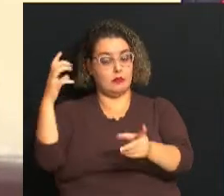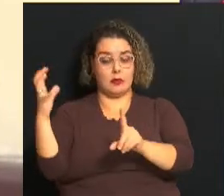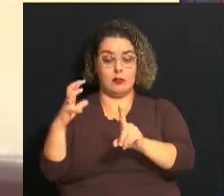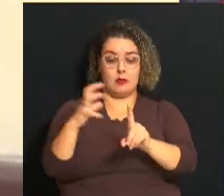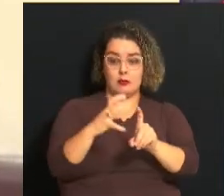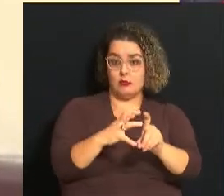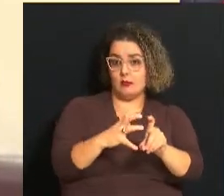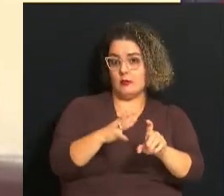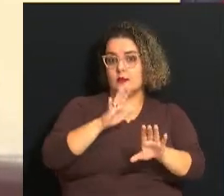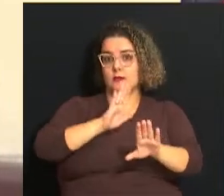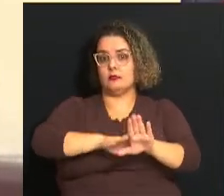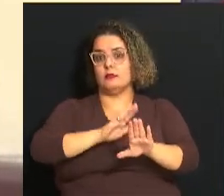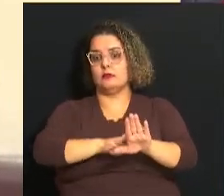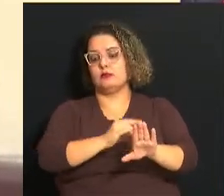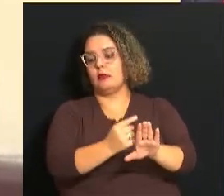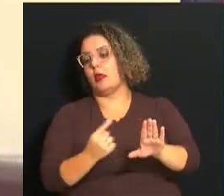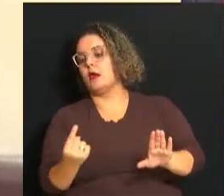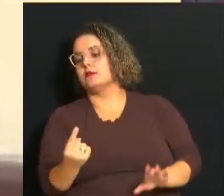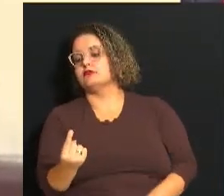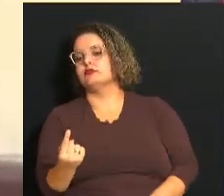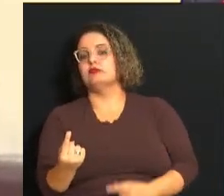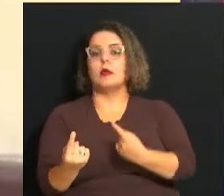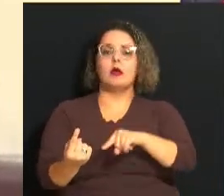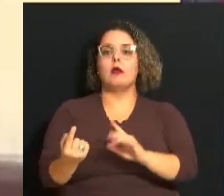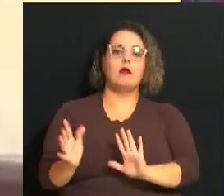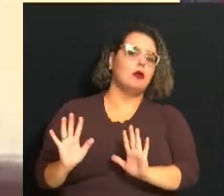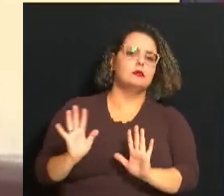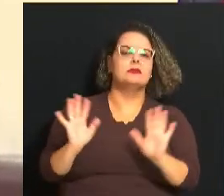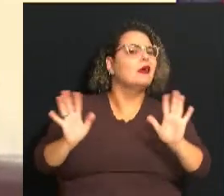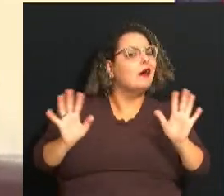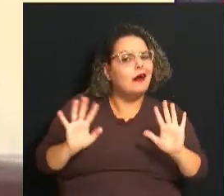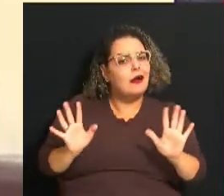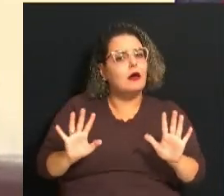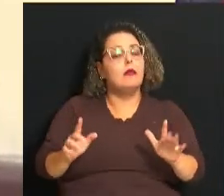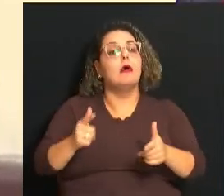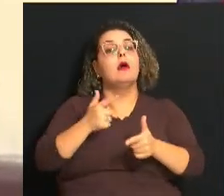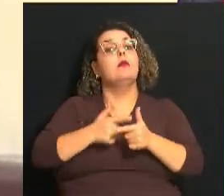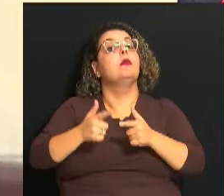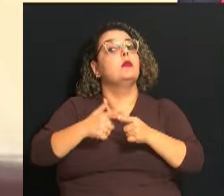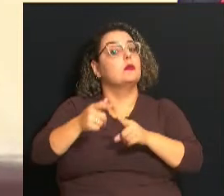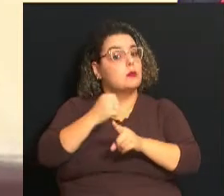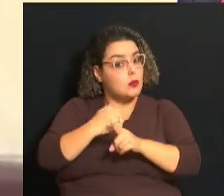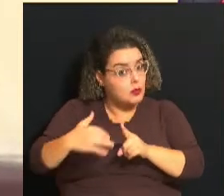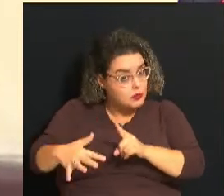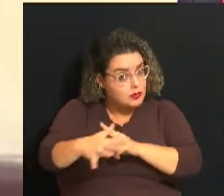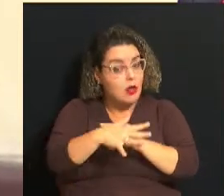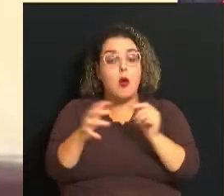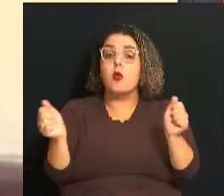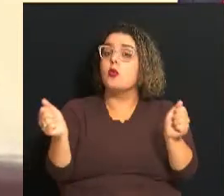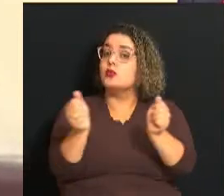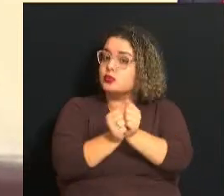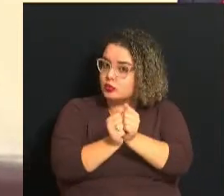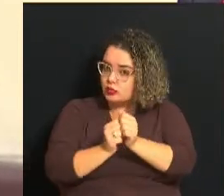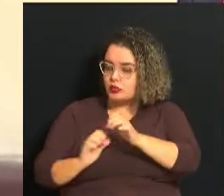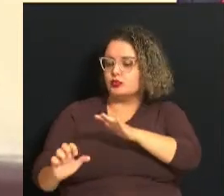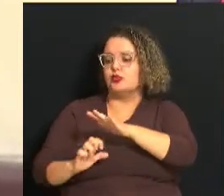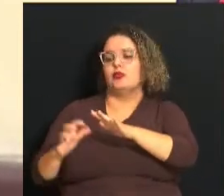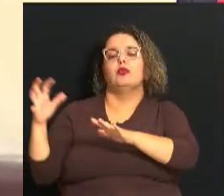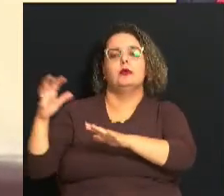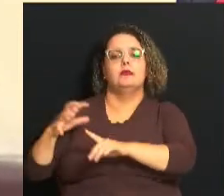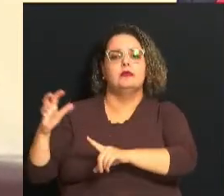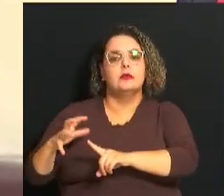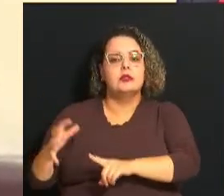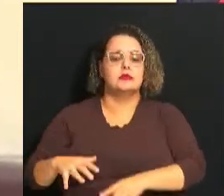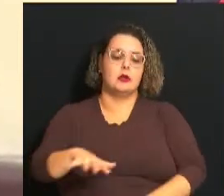prática que você pode isolar e combater individualmente é não é é um problema social também e atinge a empresa o departamento